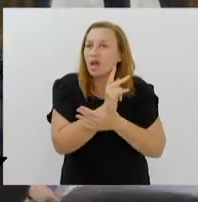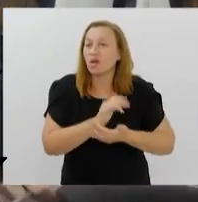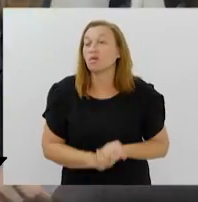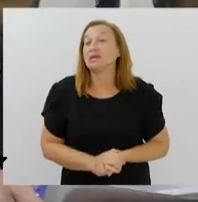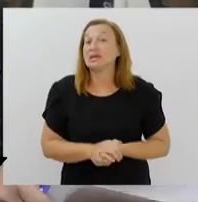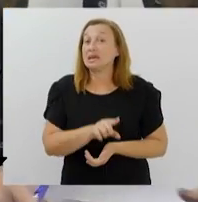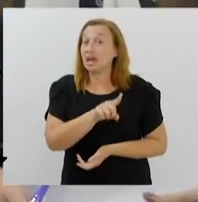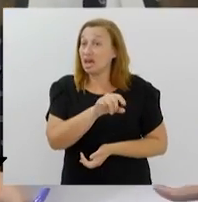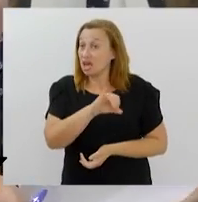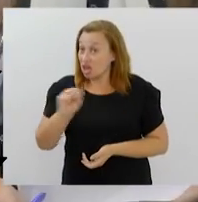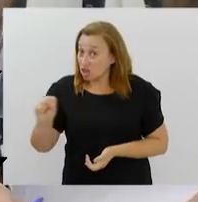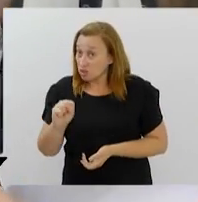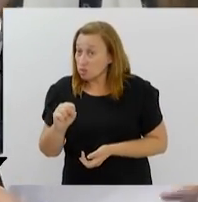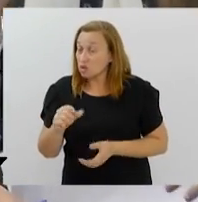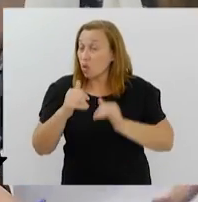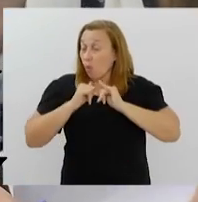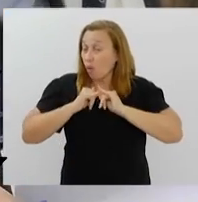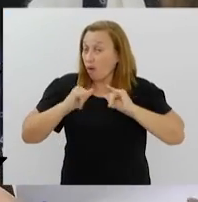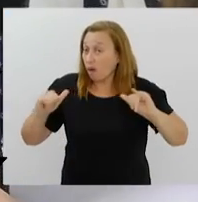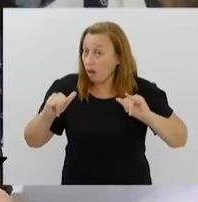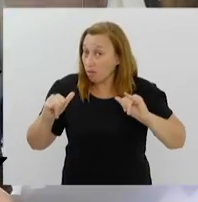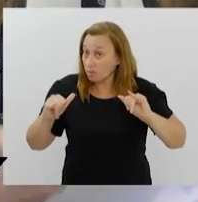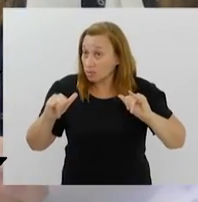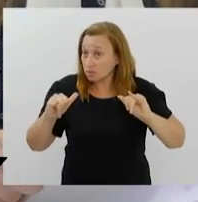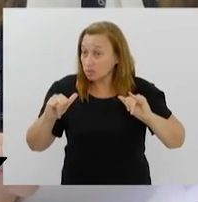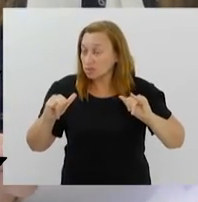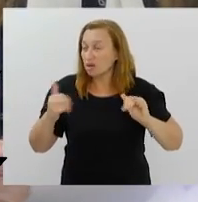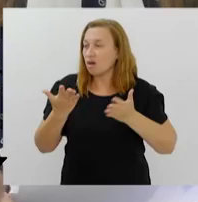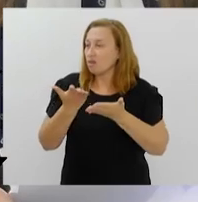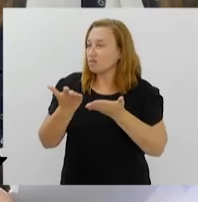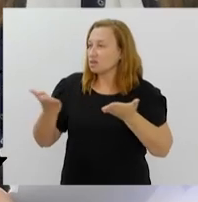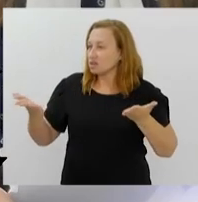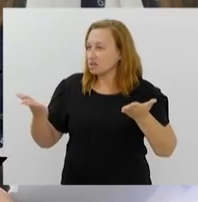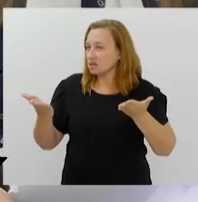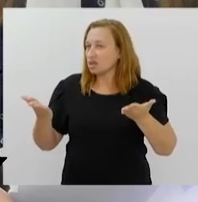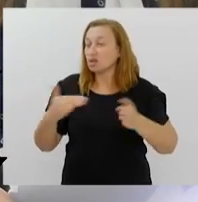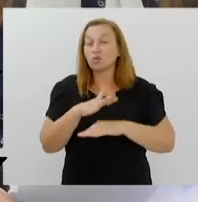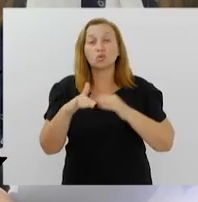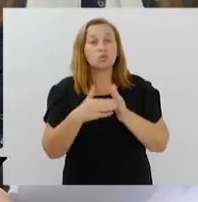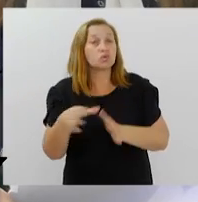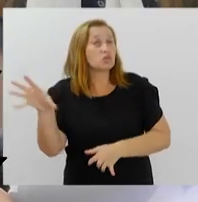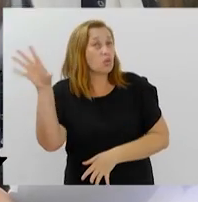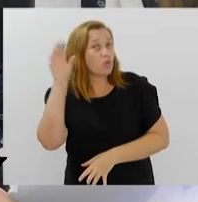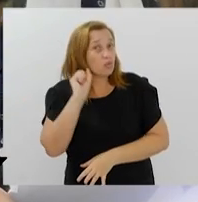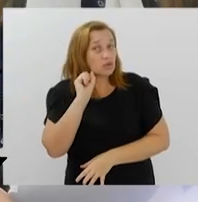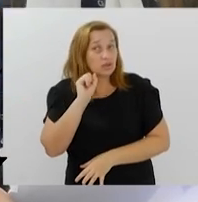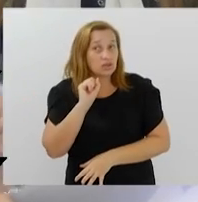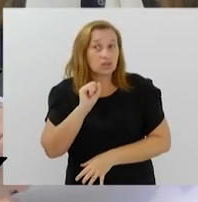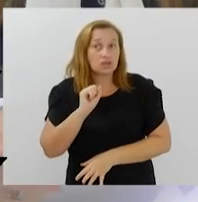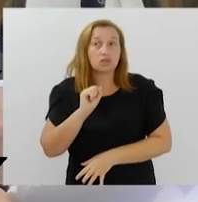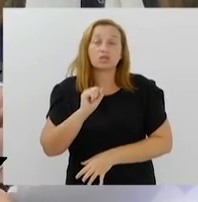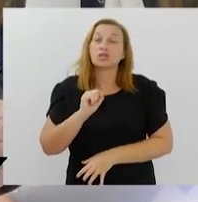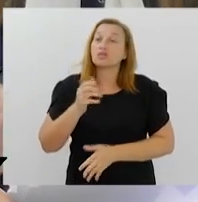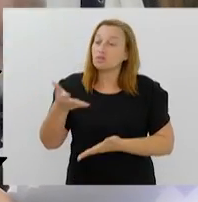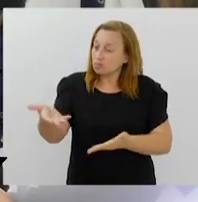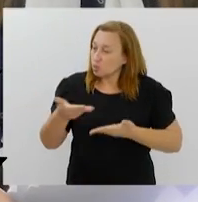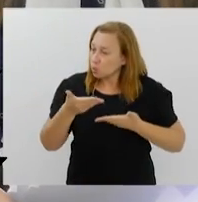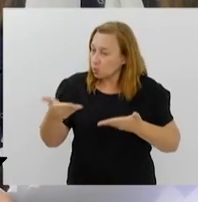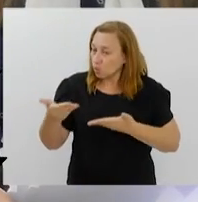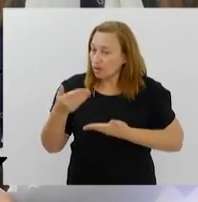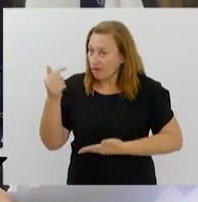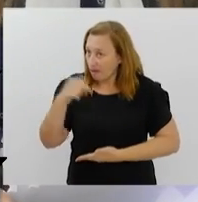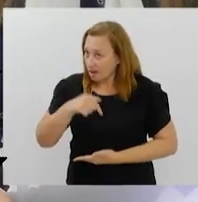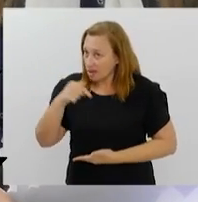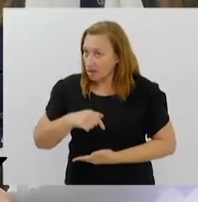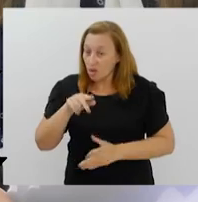isso que eu conclamo as aos senhores e a todos que estão ouvindo e que vão ser chamados aqui a